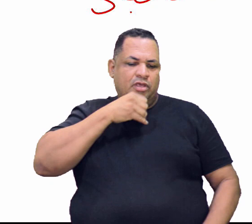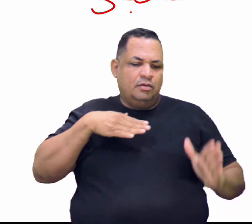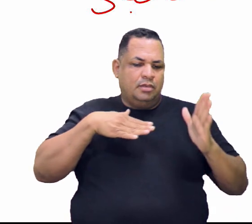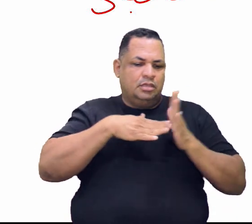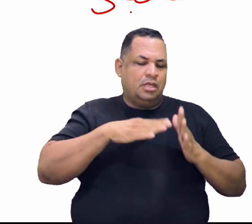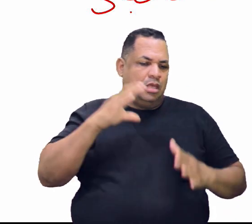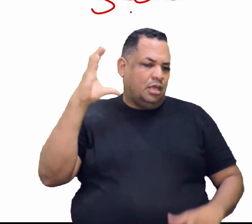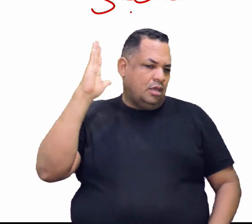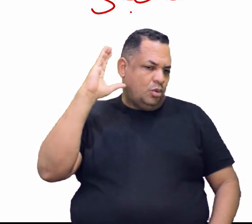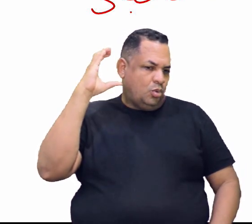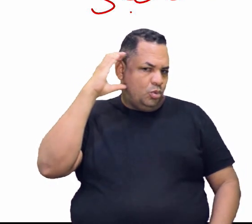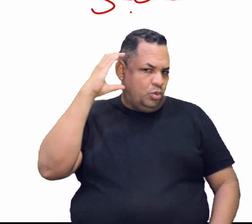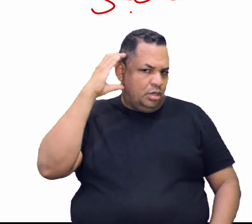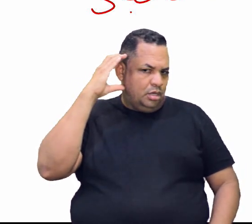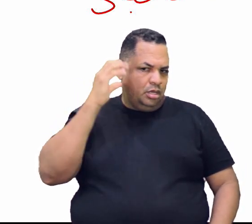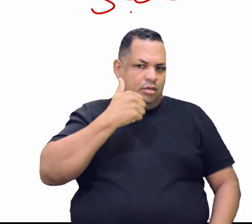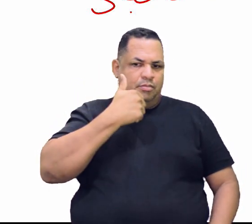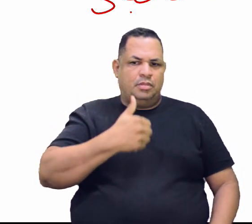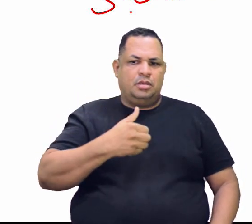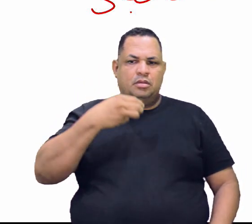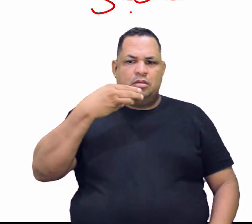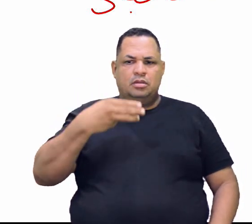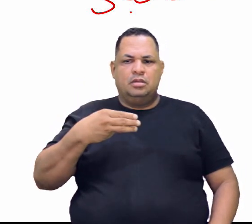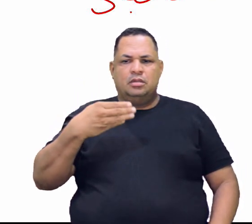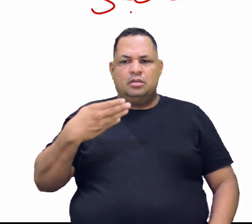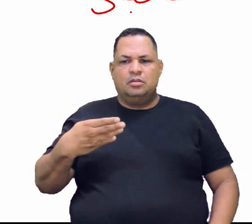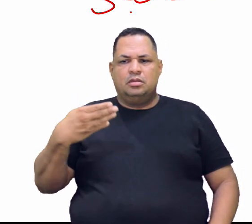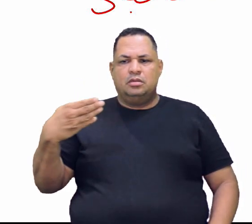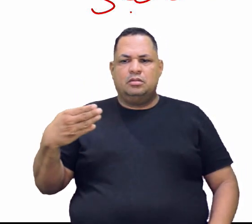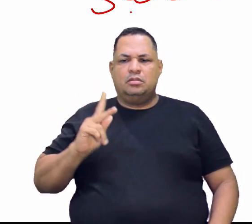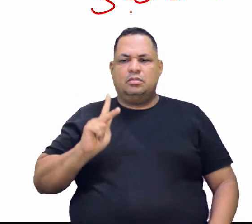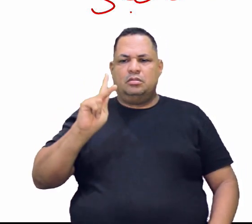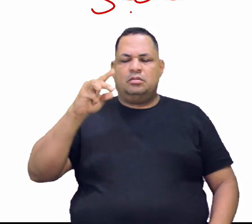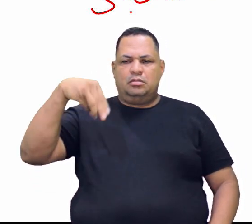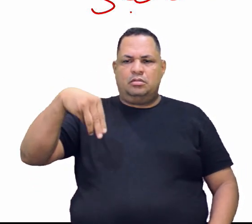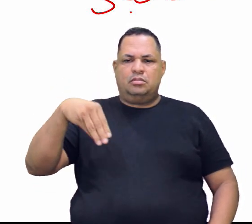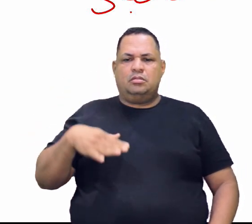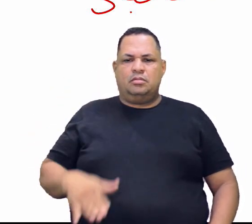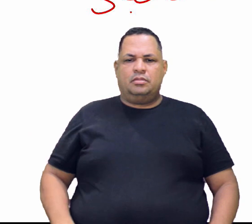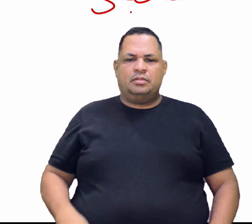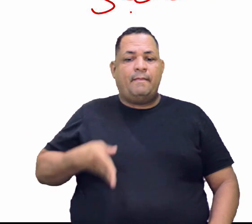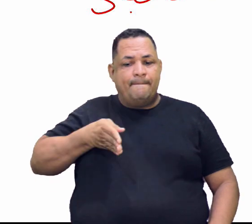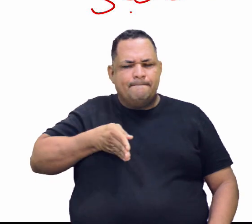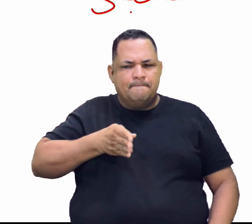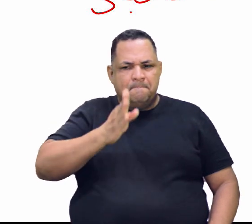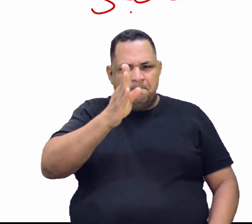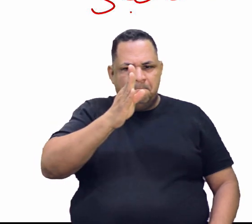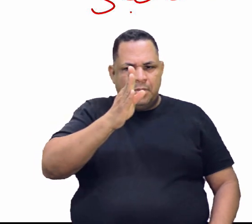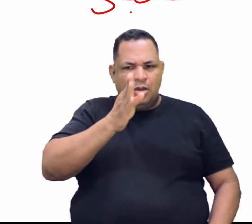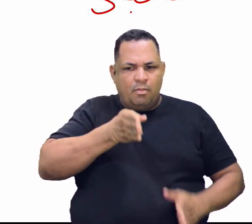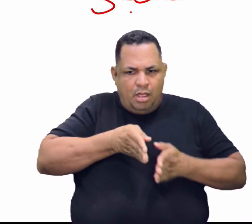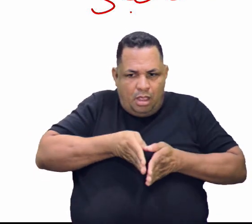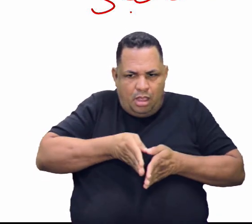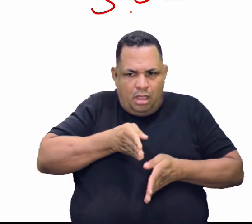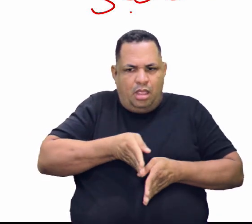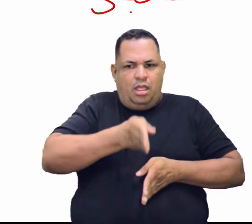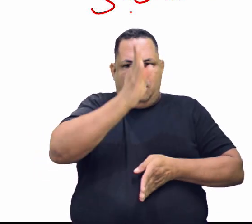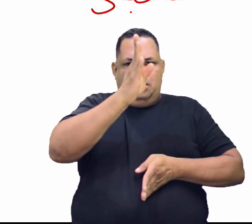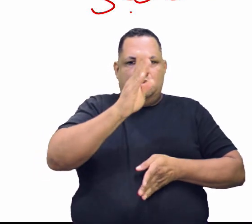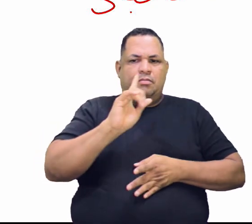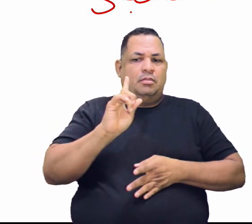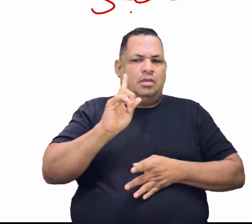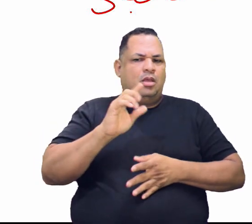1.444 quilômetros. Só que isso de uma forma mais reta possível. Mas o